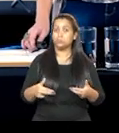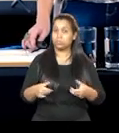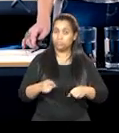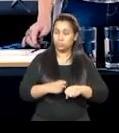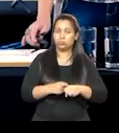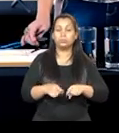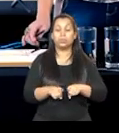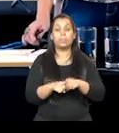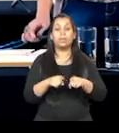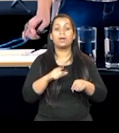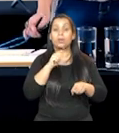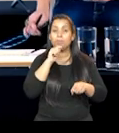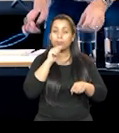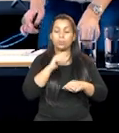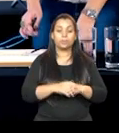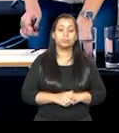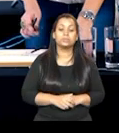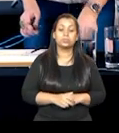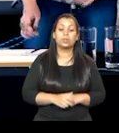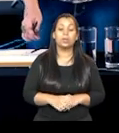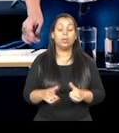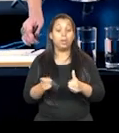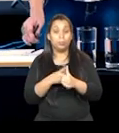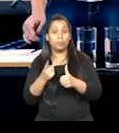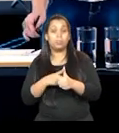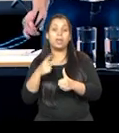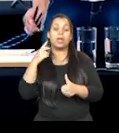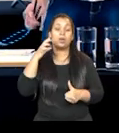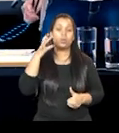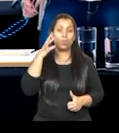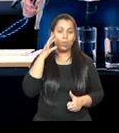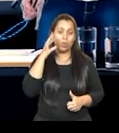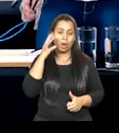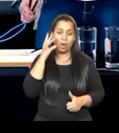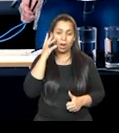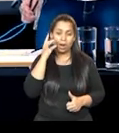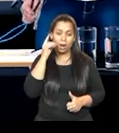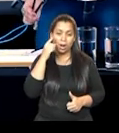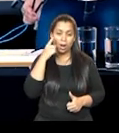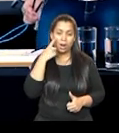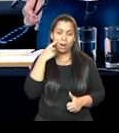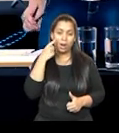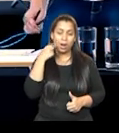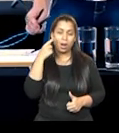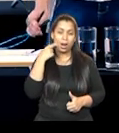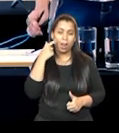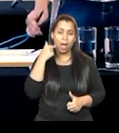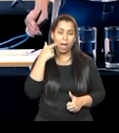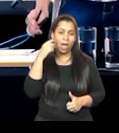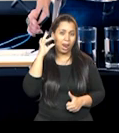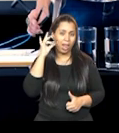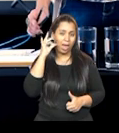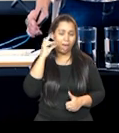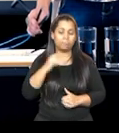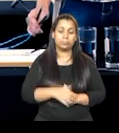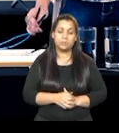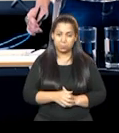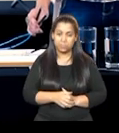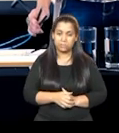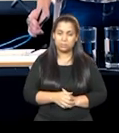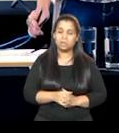Nós vamos começar pelos sólidos. Primeiro, o lápis grafite, nós vamos testar o grafite. Será que os